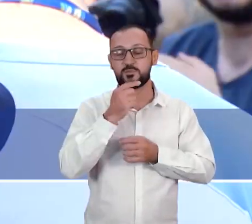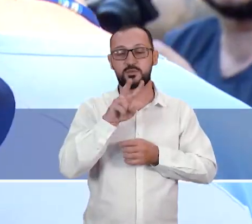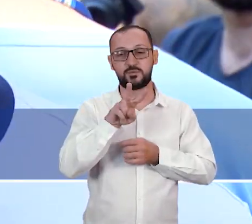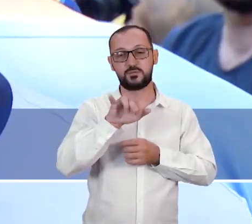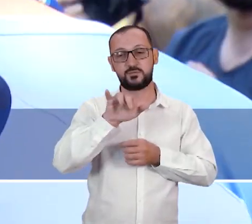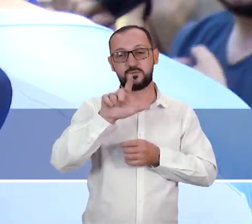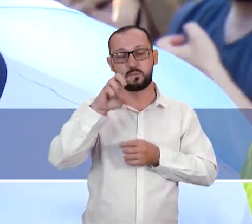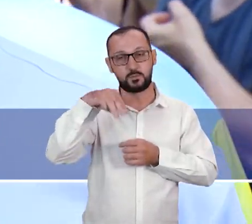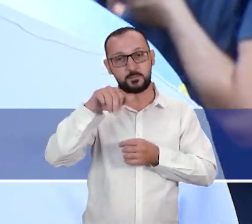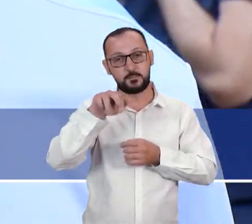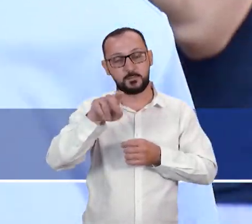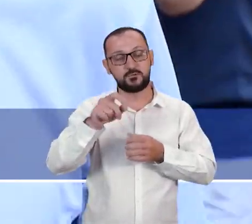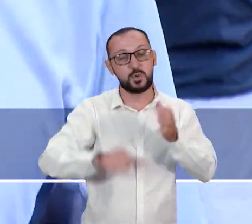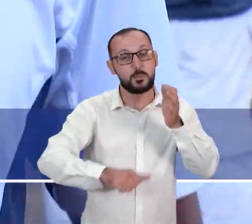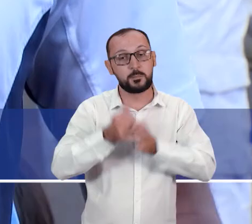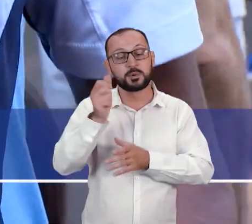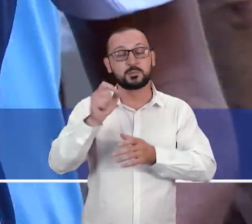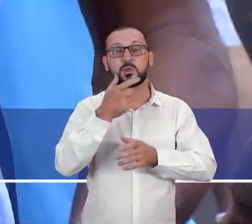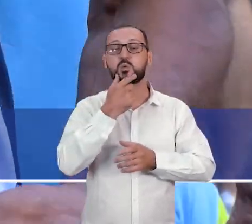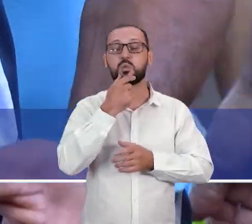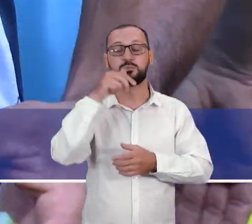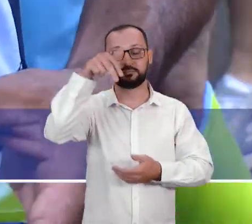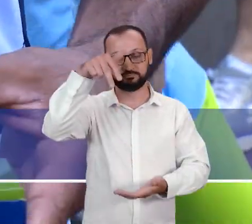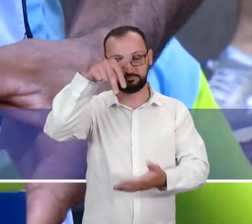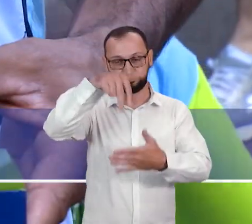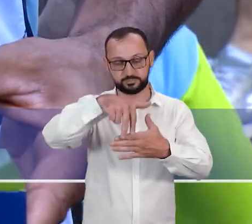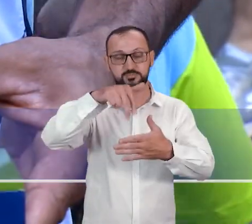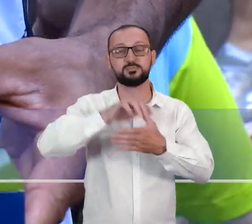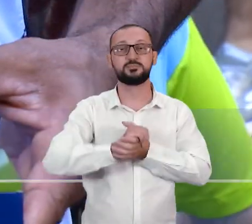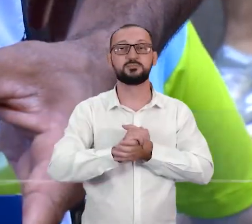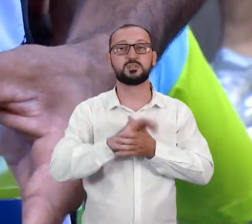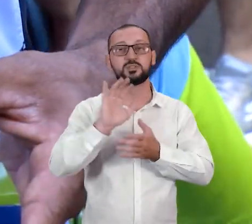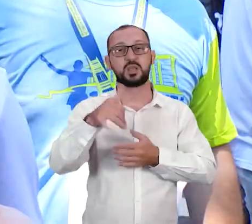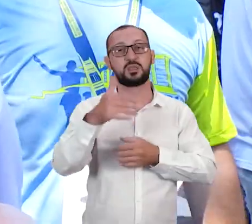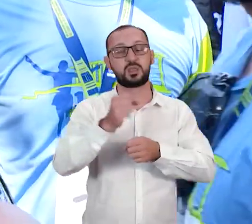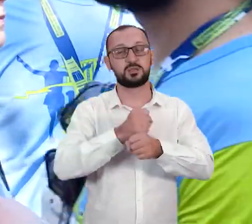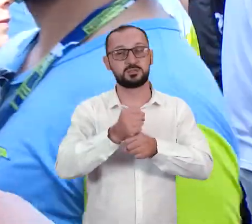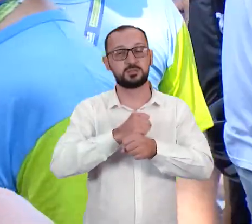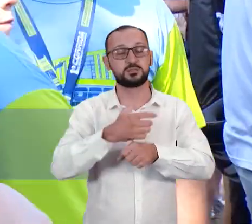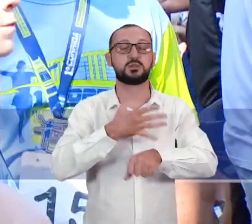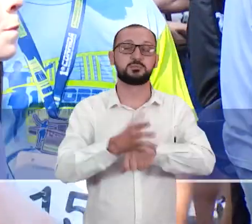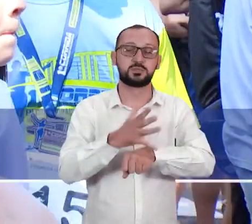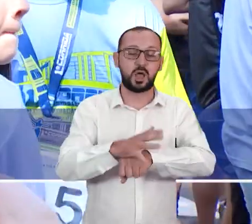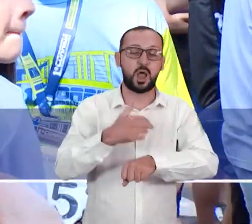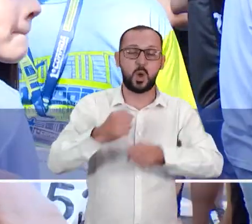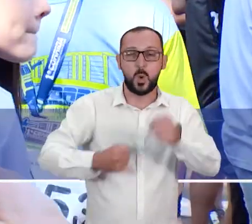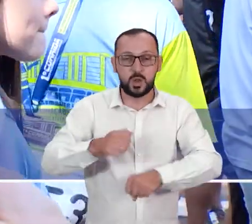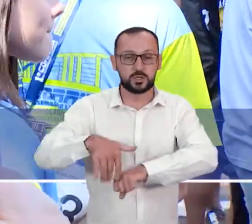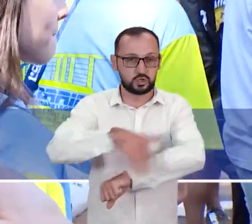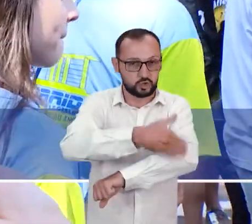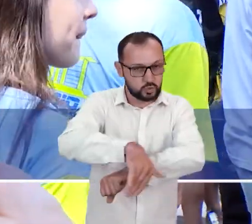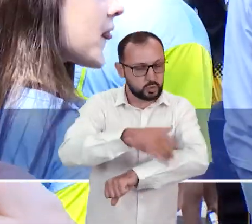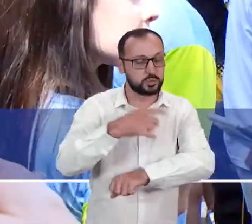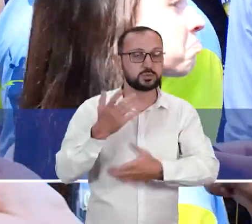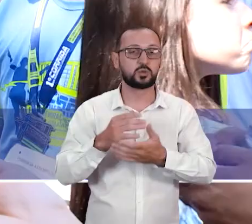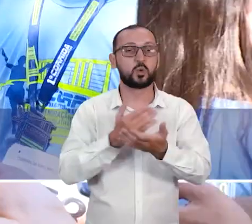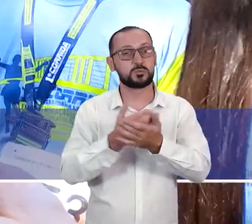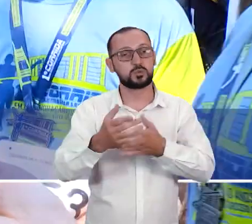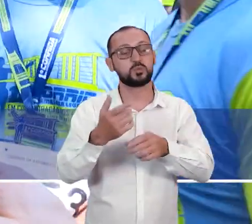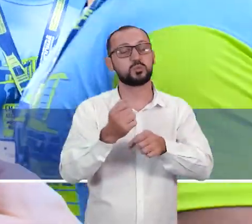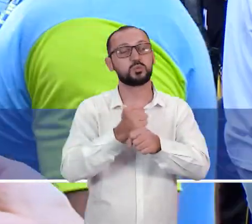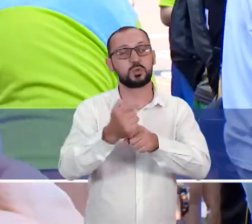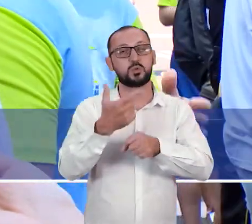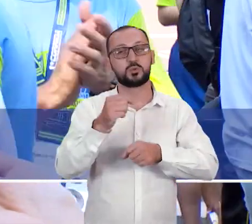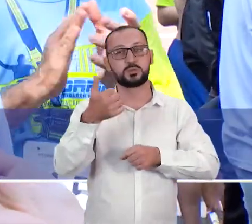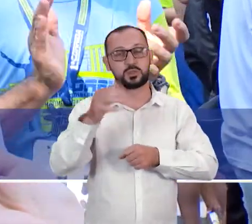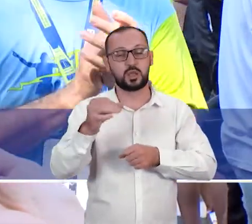O maratonista Vilmar Roberto Dias foi o primeiro entre os homens. Já venho há 10 anos participando de corrida de rua. Eu